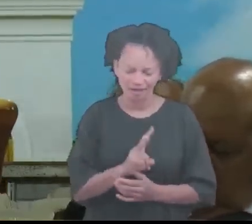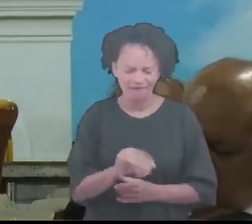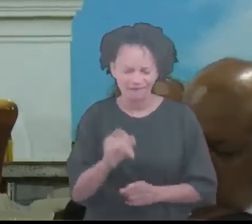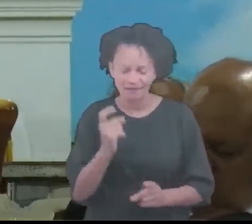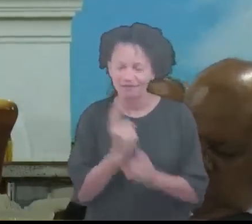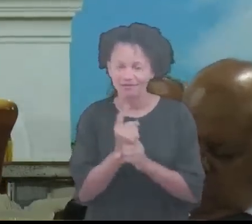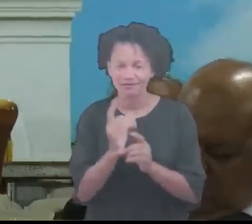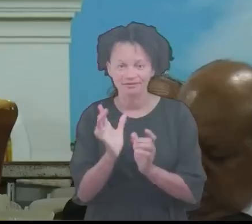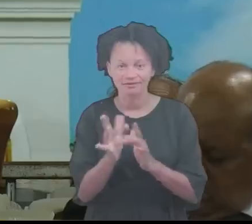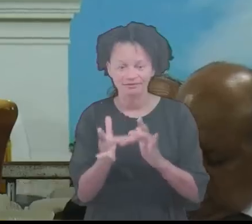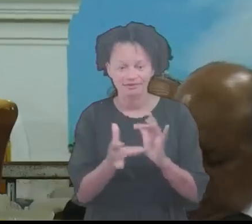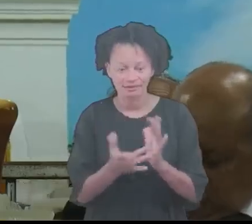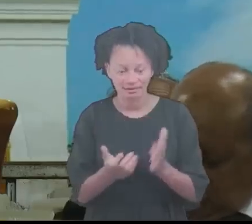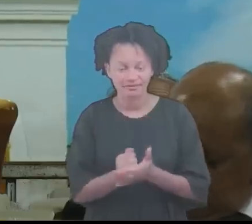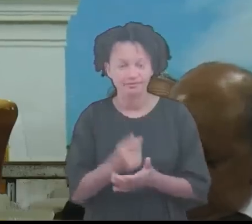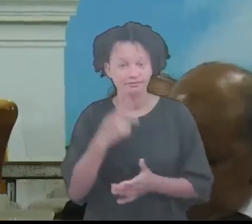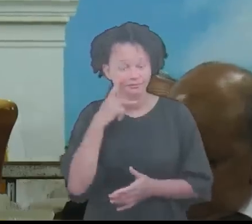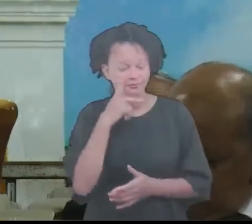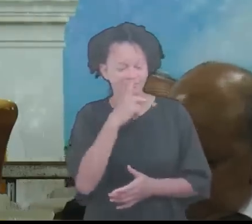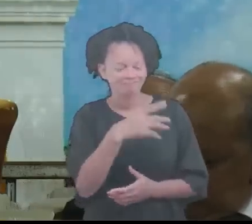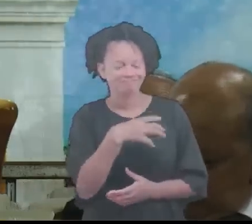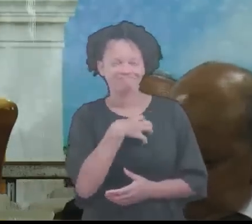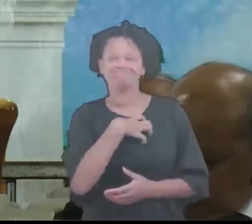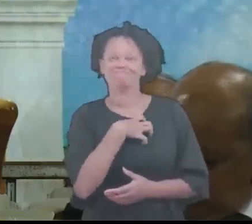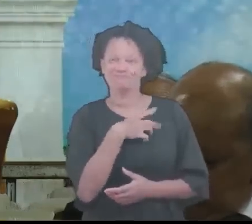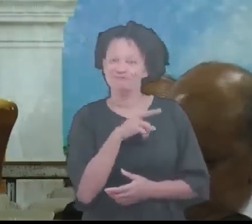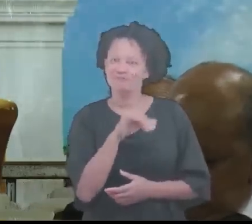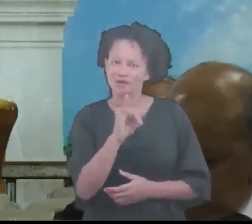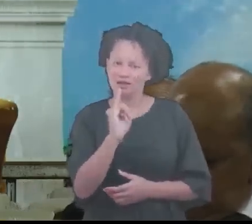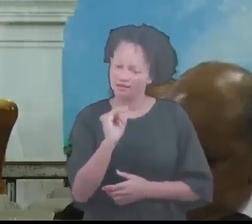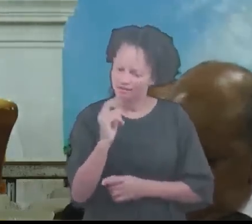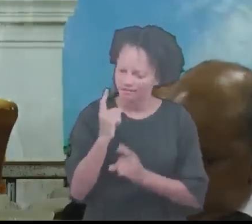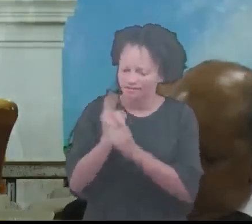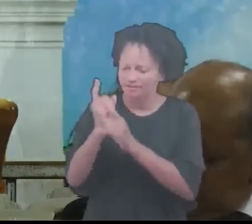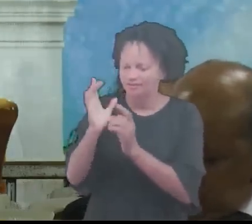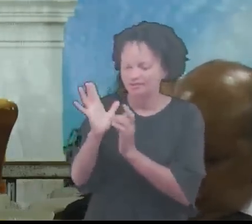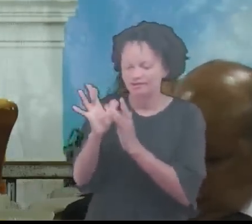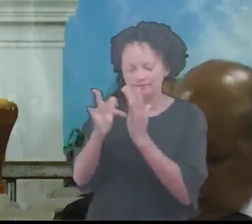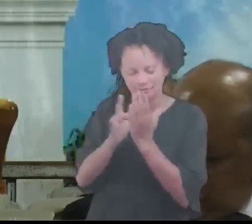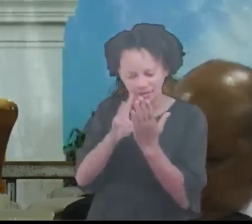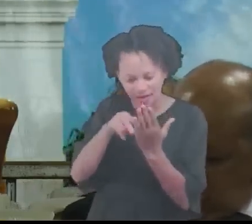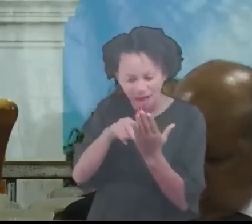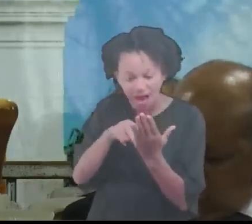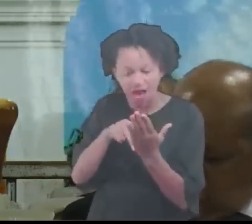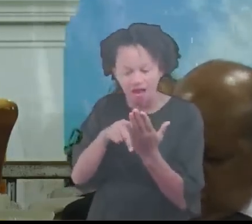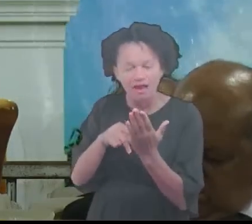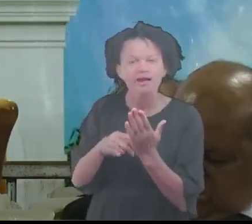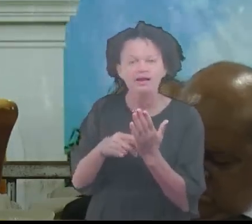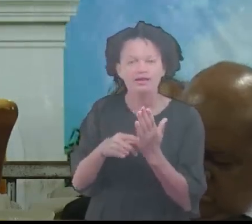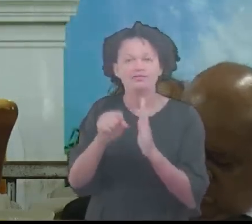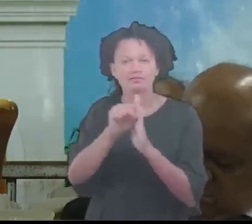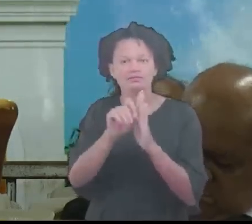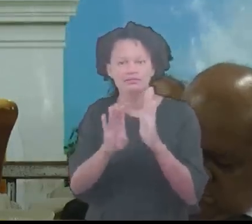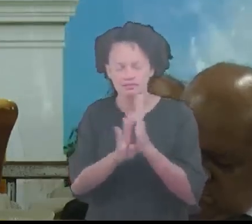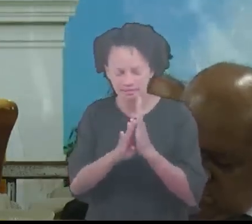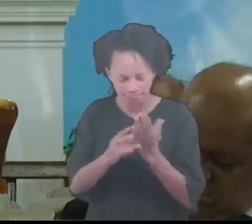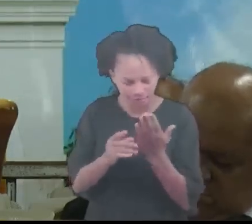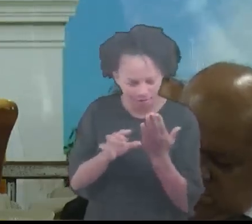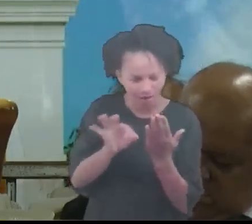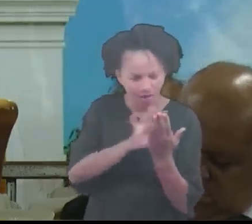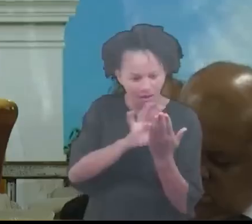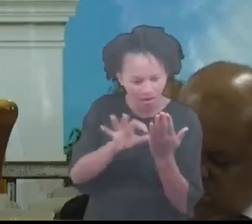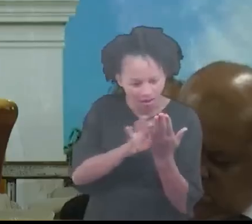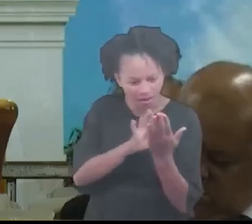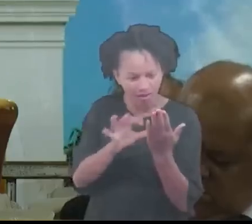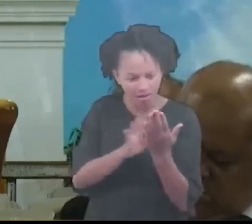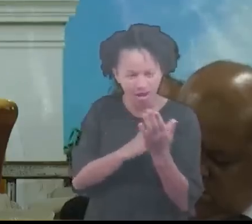encontrar Jesus em profecias. Você vai encontrar Jesus em símbolos. Você vai encontrar Jesus